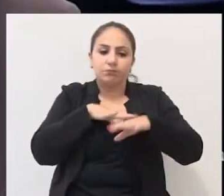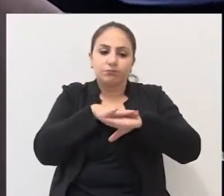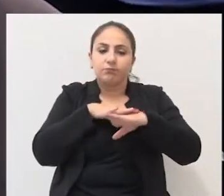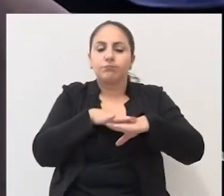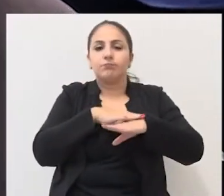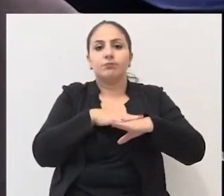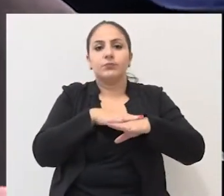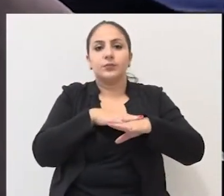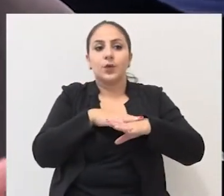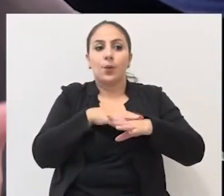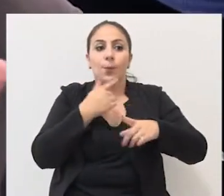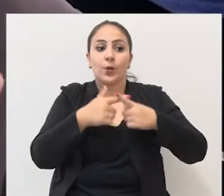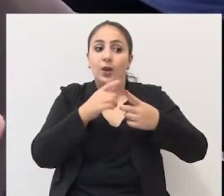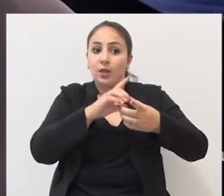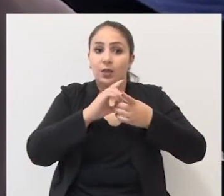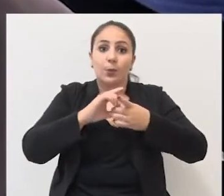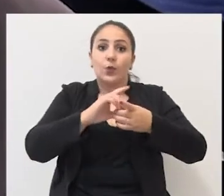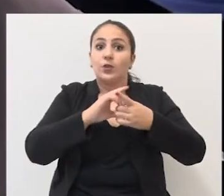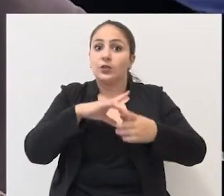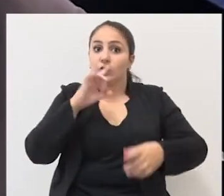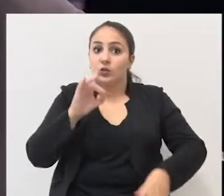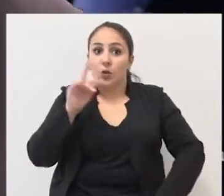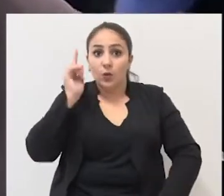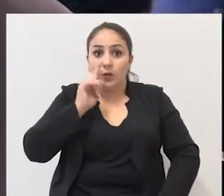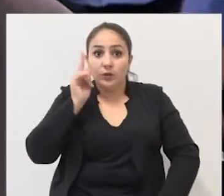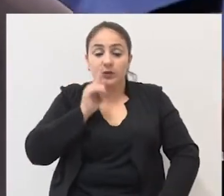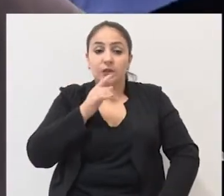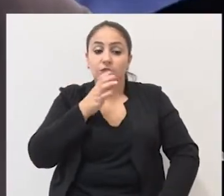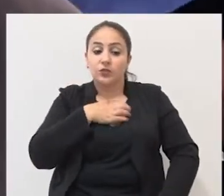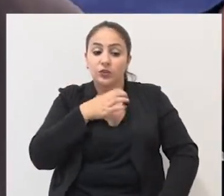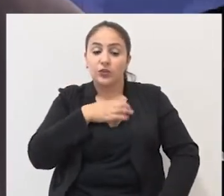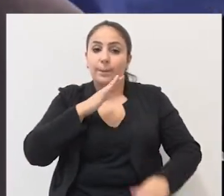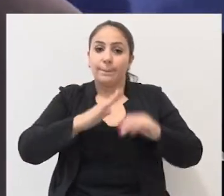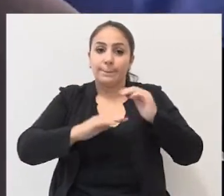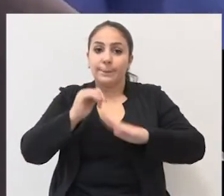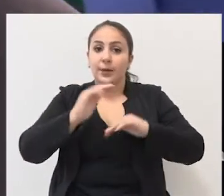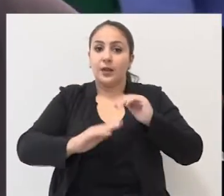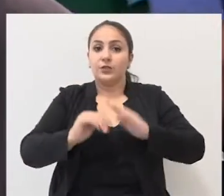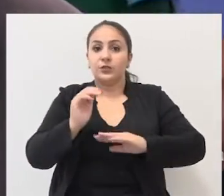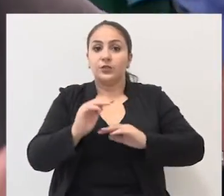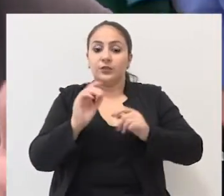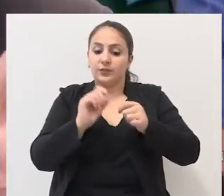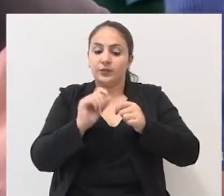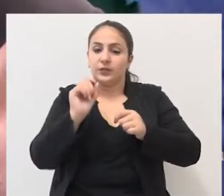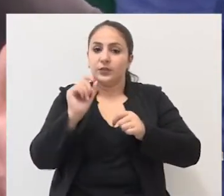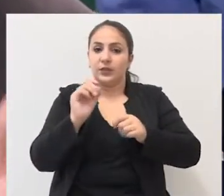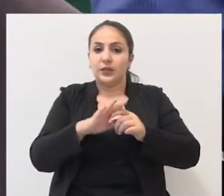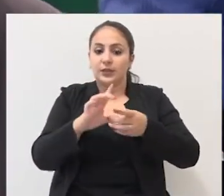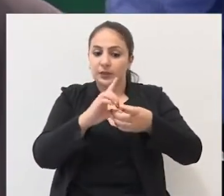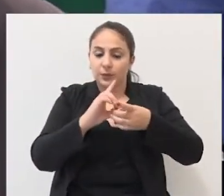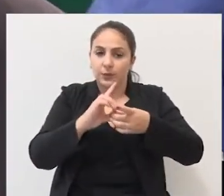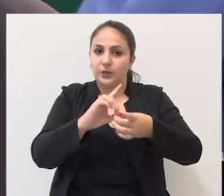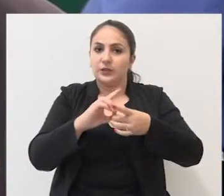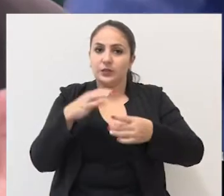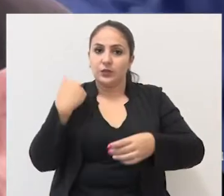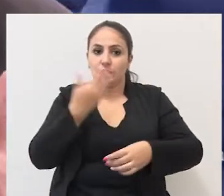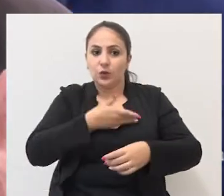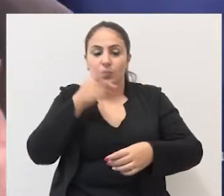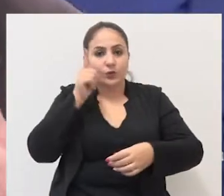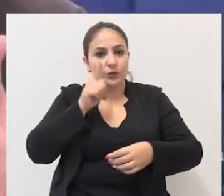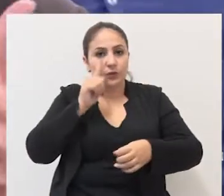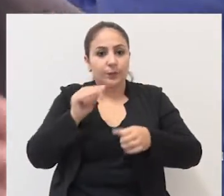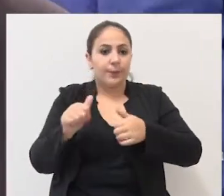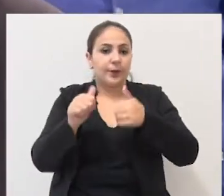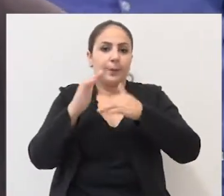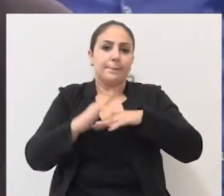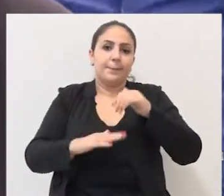pela discussão, afinal, democracia só se aprimora por meio da prática democrática, é fazendo a democracia que nós